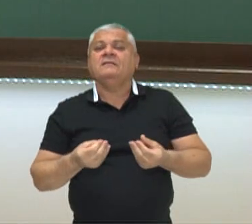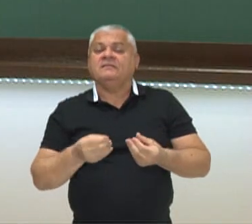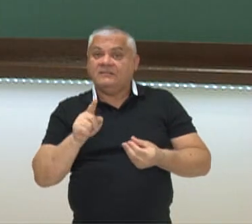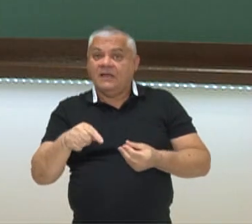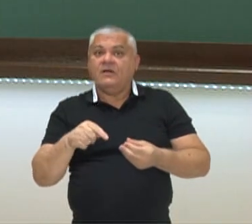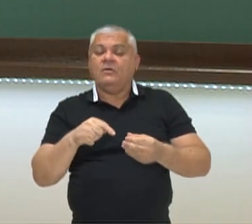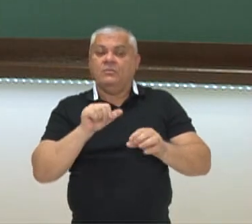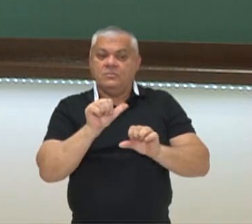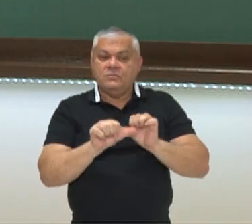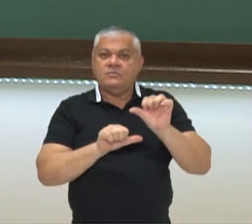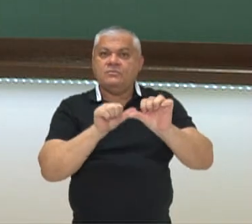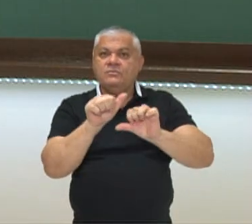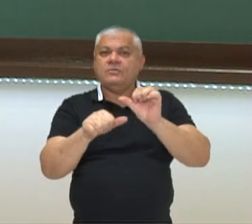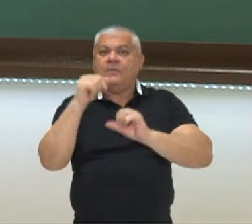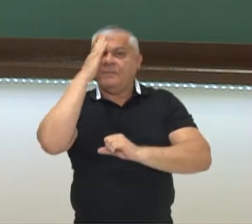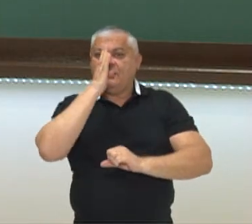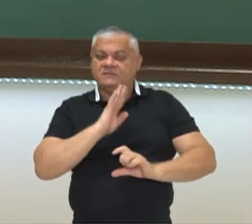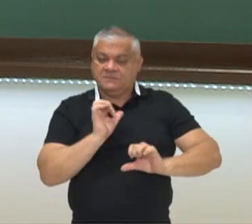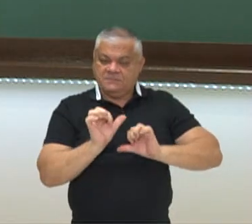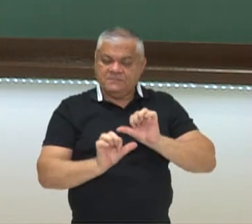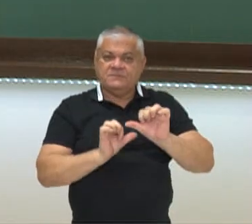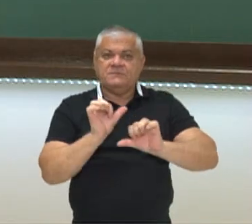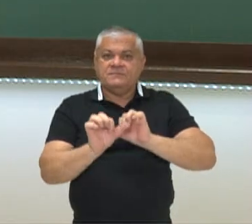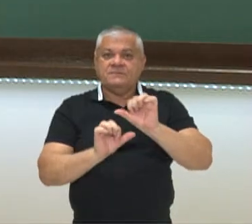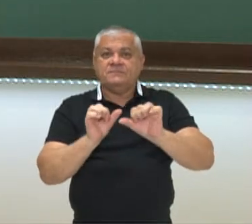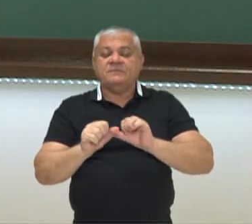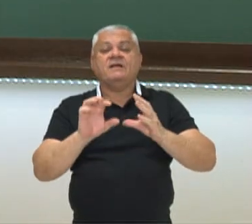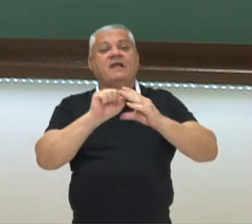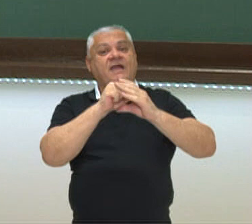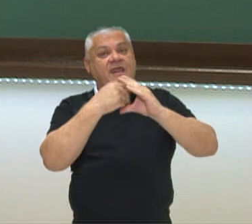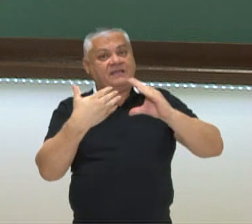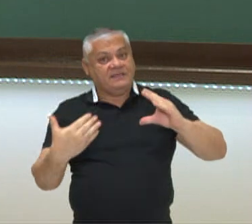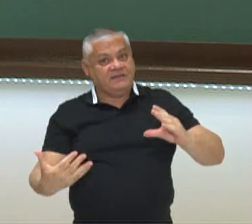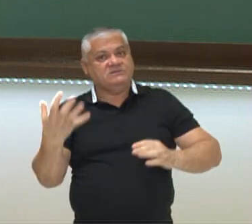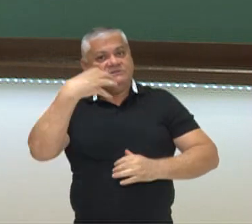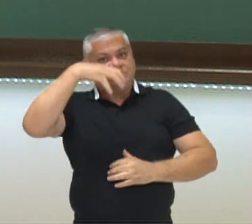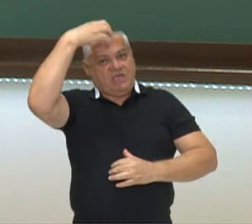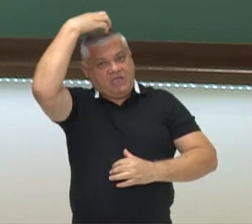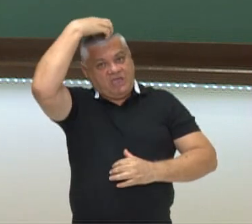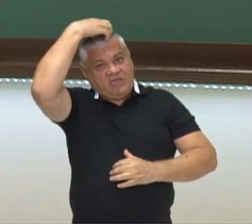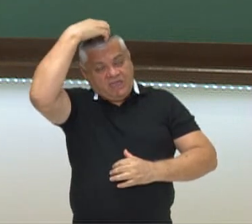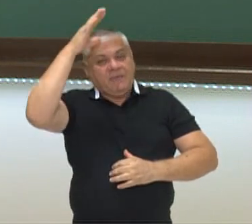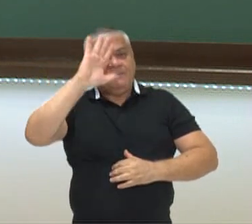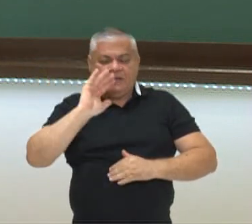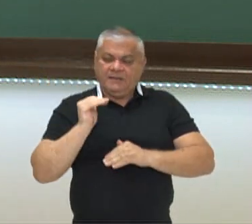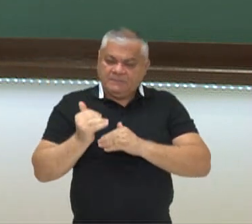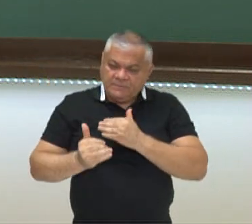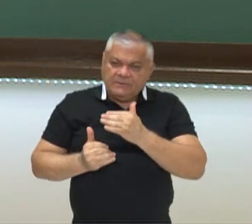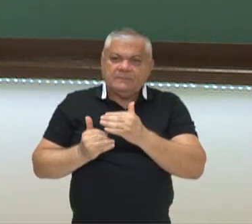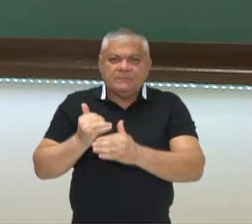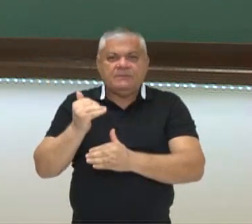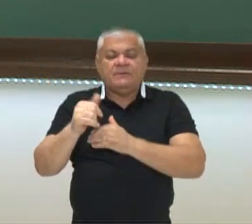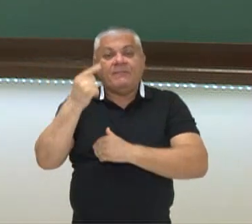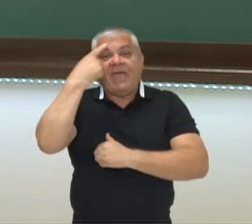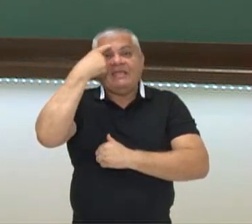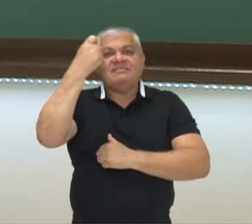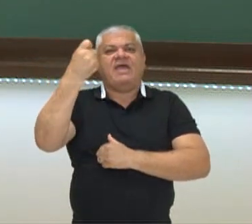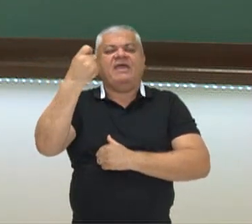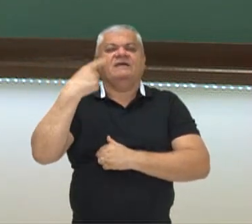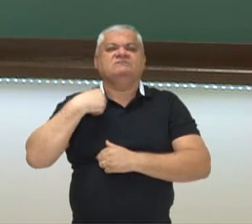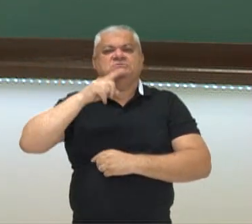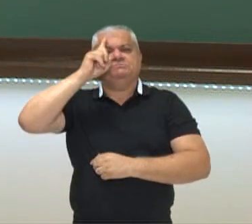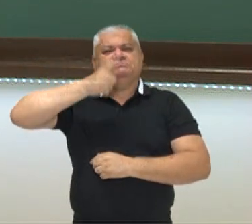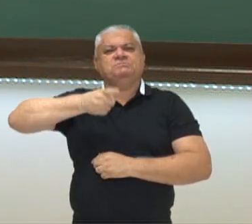se modernizando, né, ainda com características de uma monarquia, né, mas que perpetuava uma ideia de um